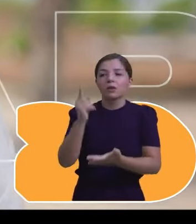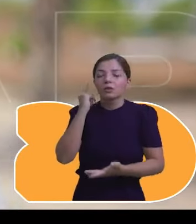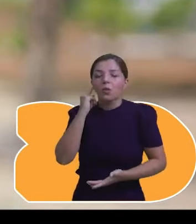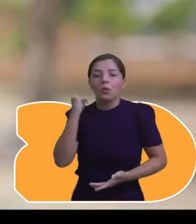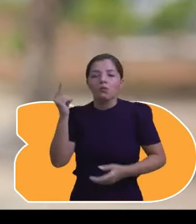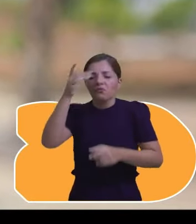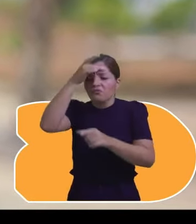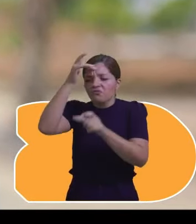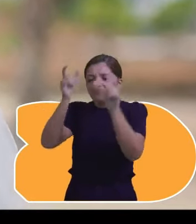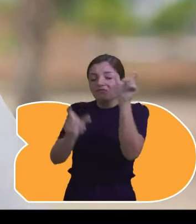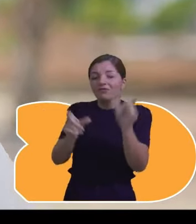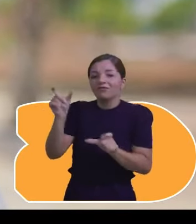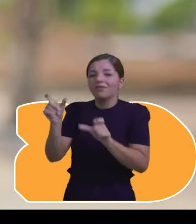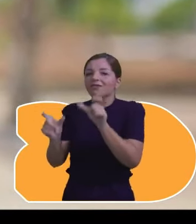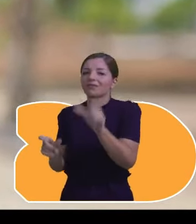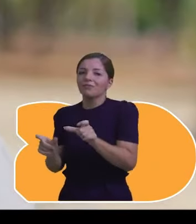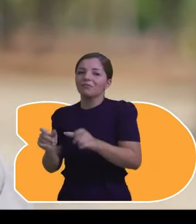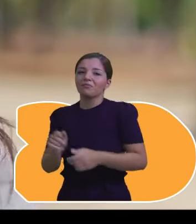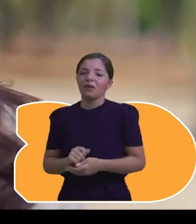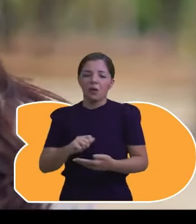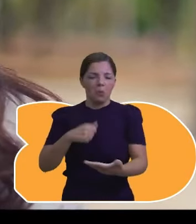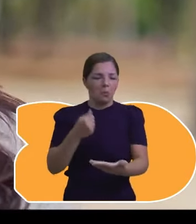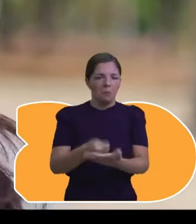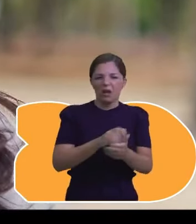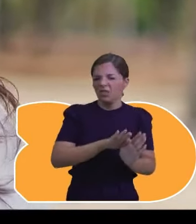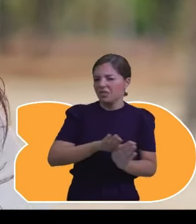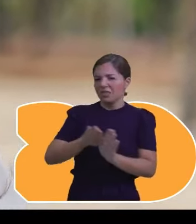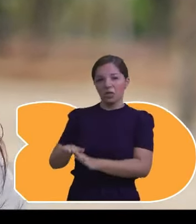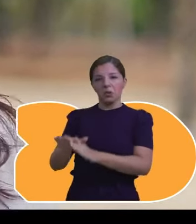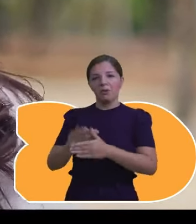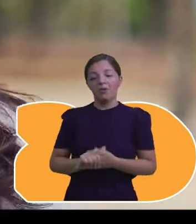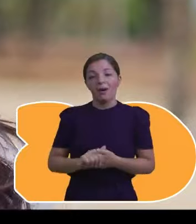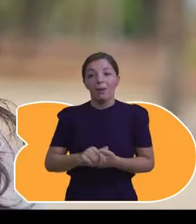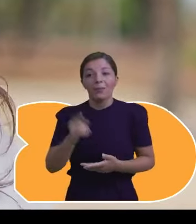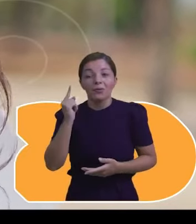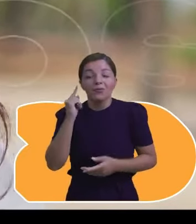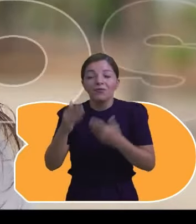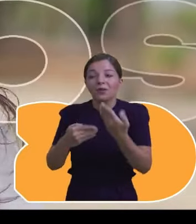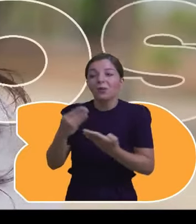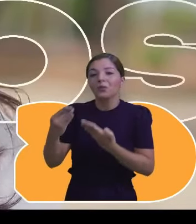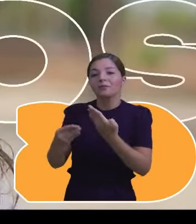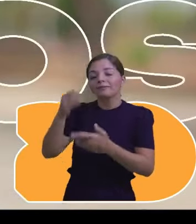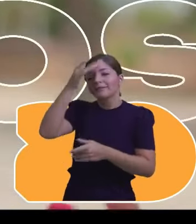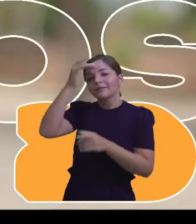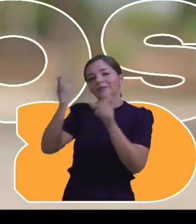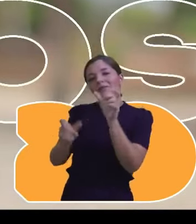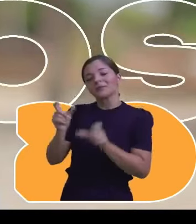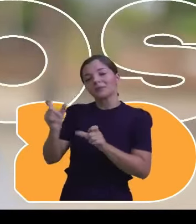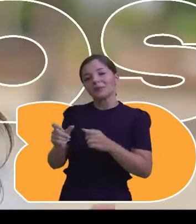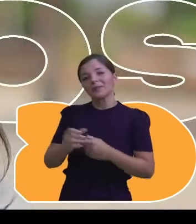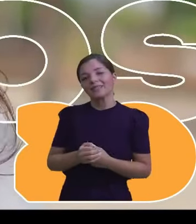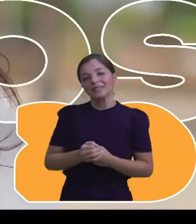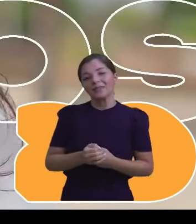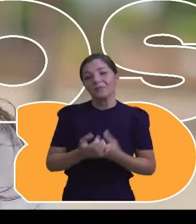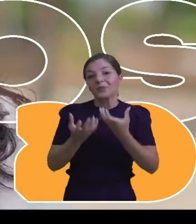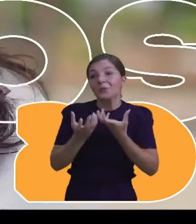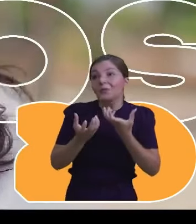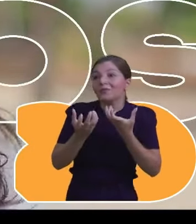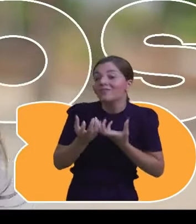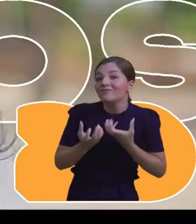pessoas, não para comprar as pessoas. E é nessa Palmas que eu quero viver, uma cidade de paz e bênçãos para todas